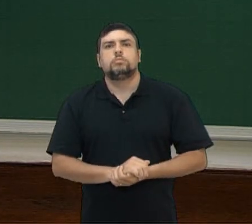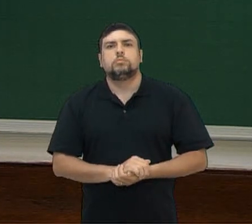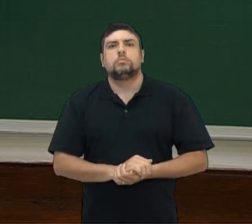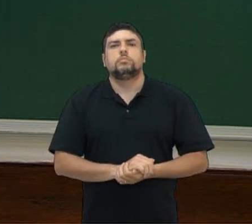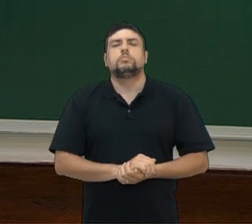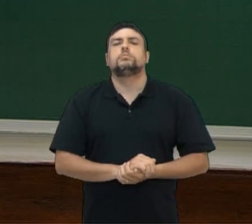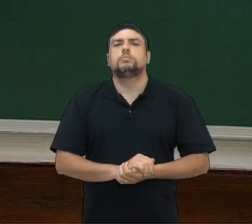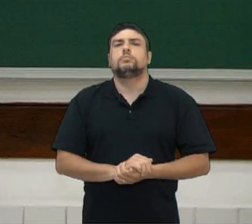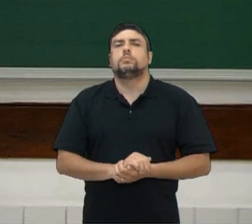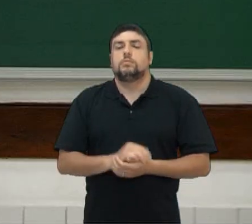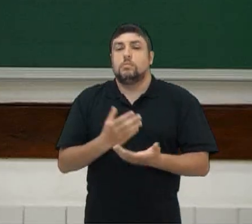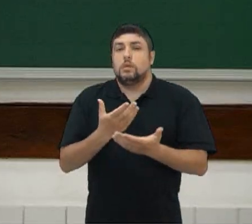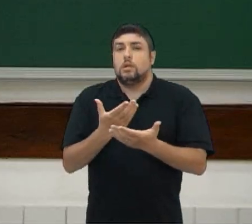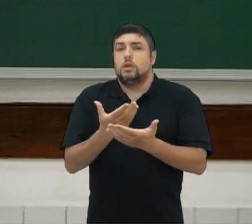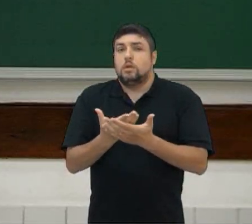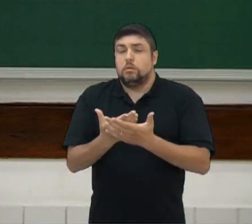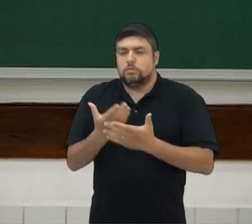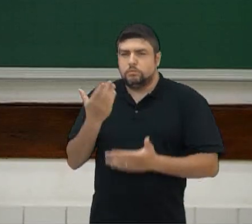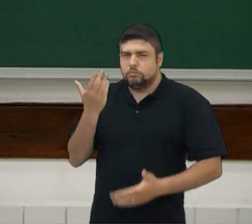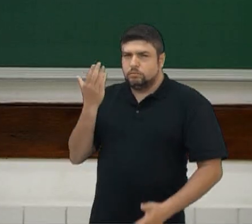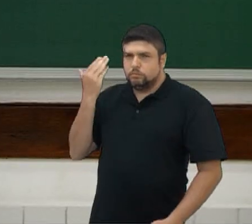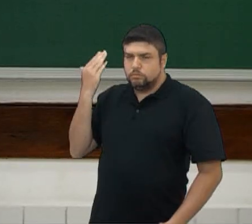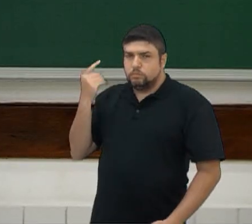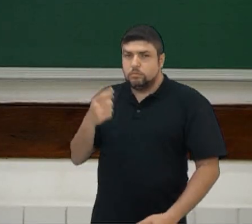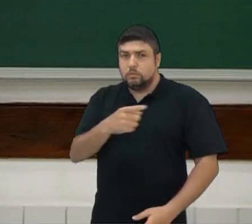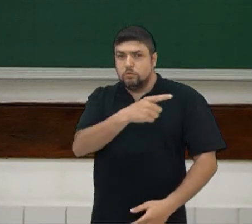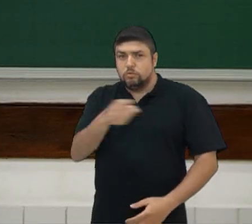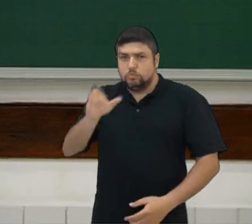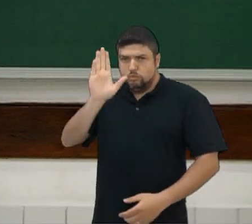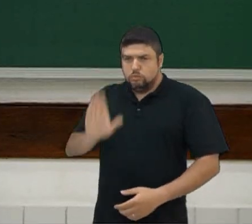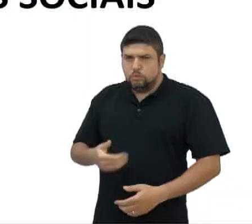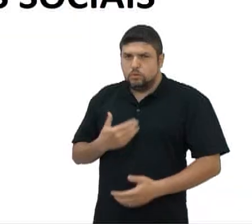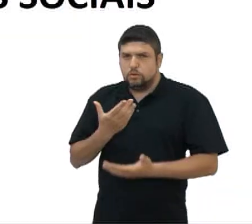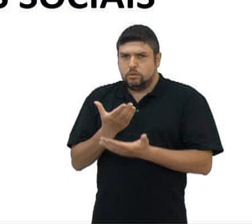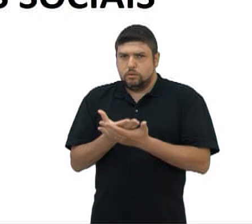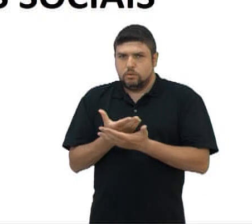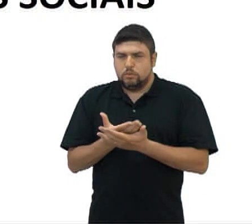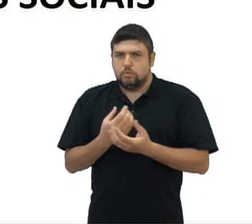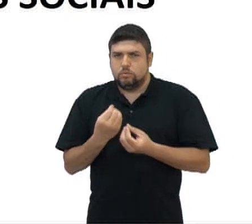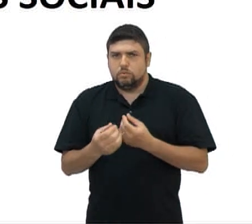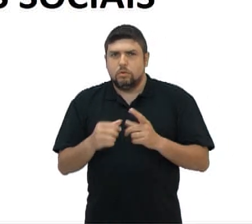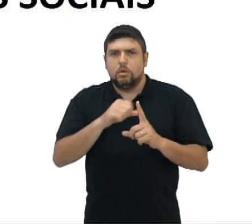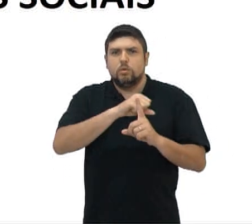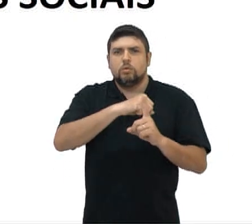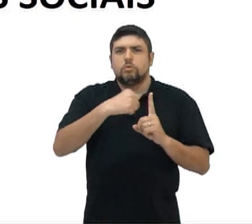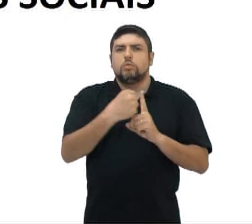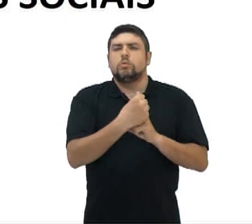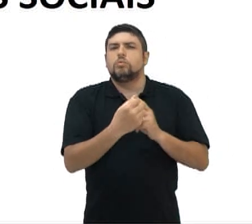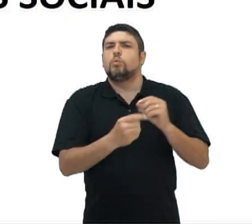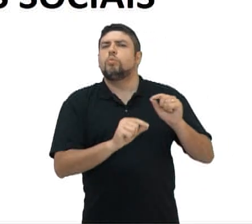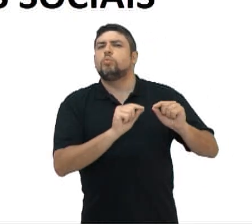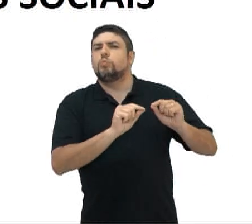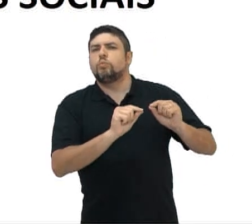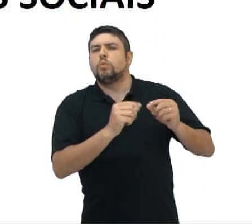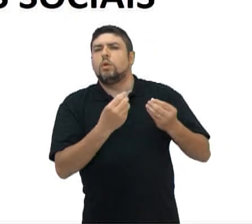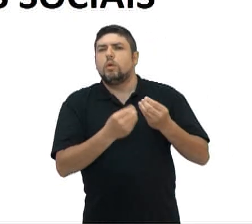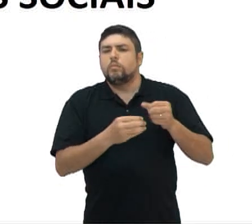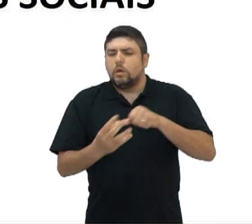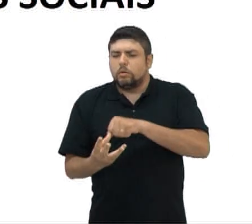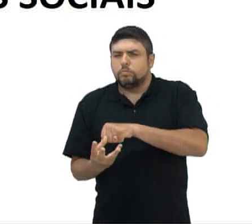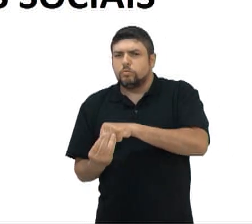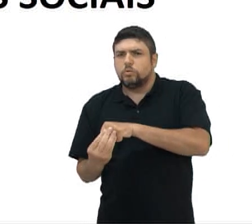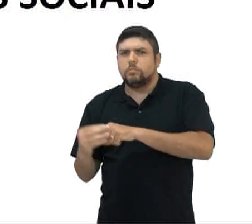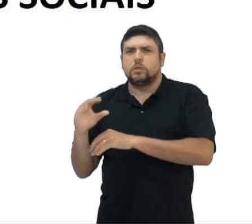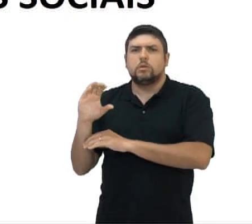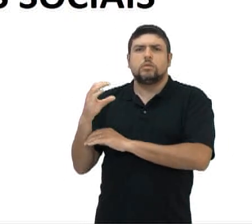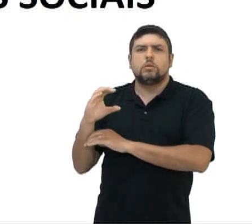Voltando às aulas anteriores aqui, então vocês estudaram lá sociologia como conhecimento científico, então o que era sociologia, o que a